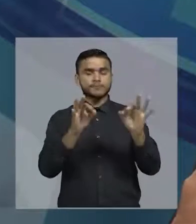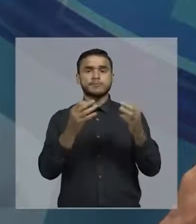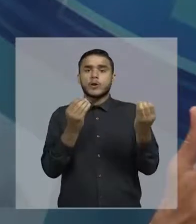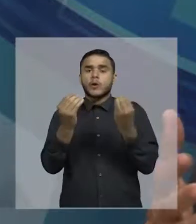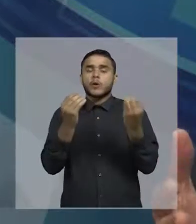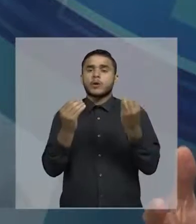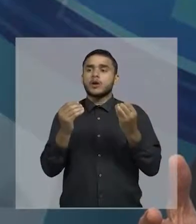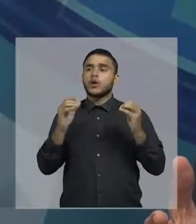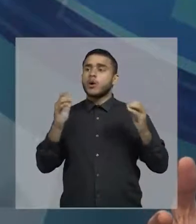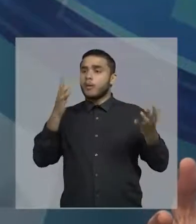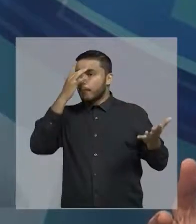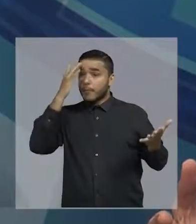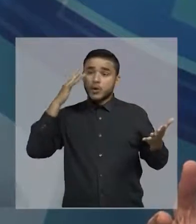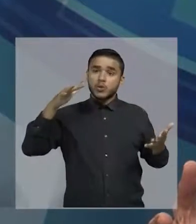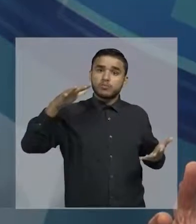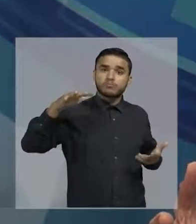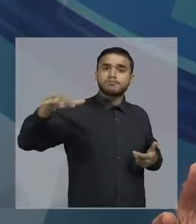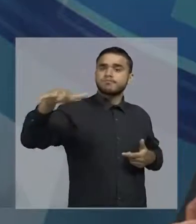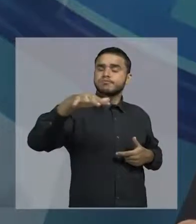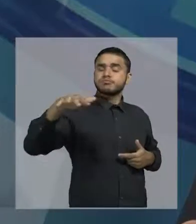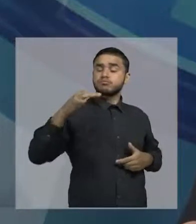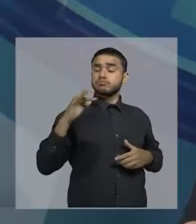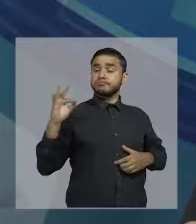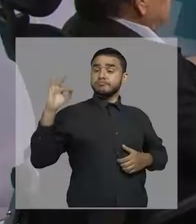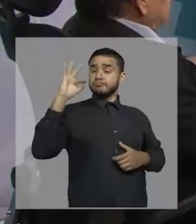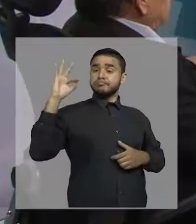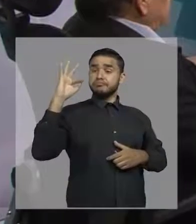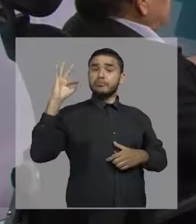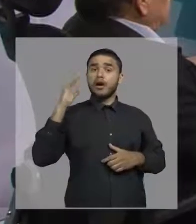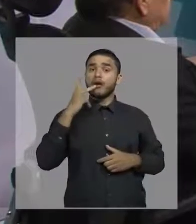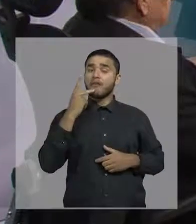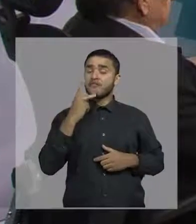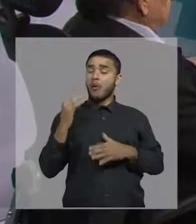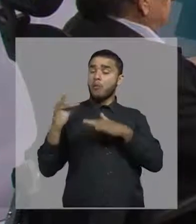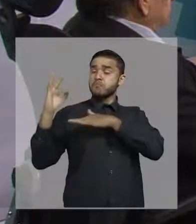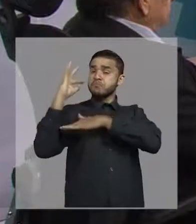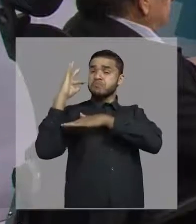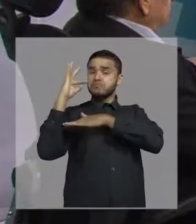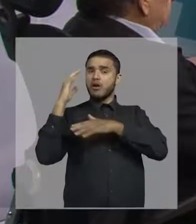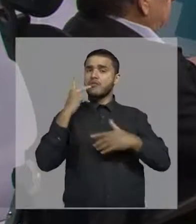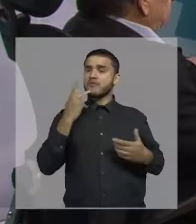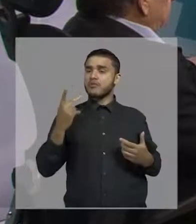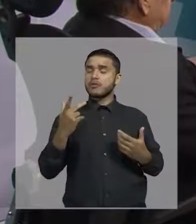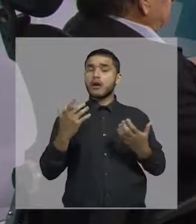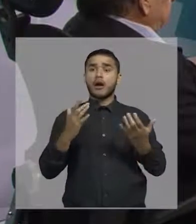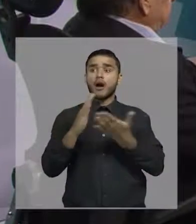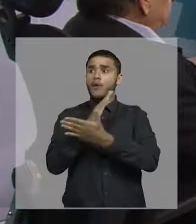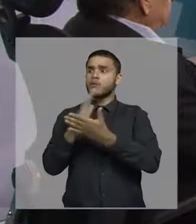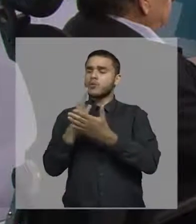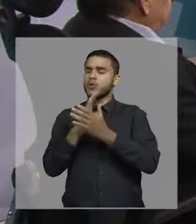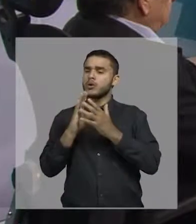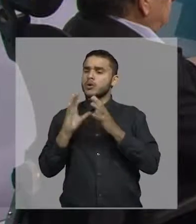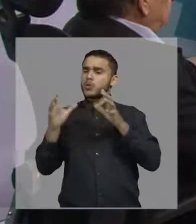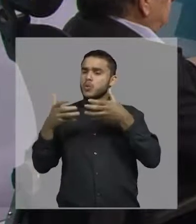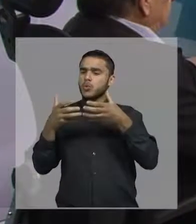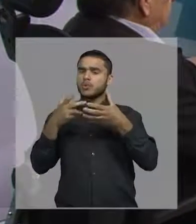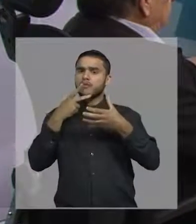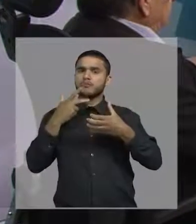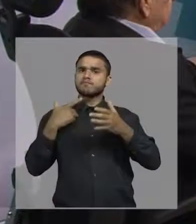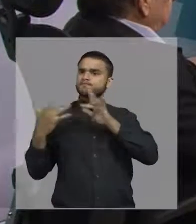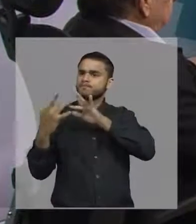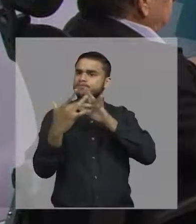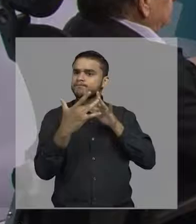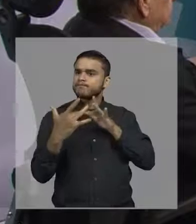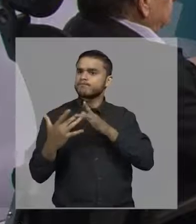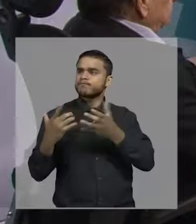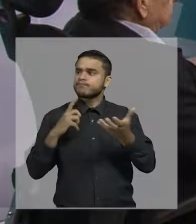aptidão para se comunicar com as massas, ou aparece às vezes alguém que se comunica bem com as massas, mas não tem o